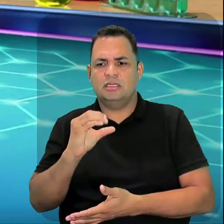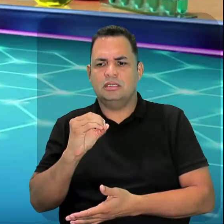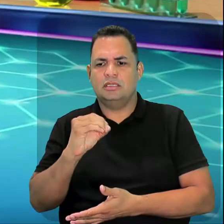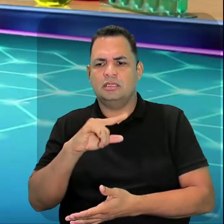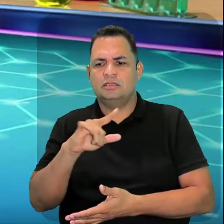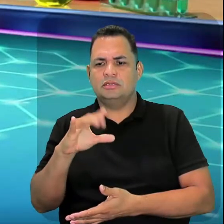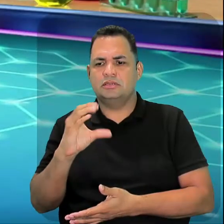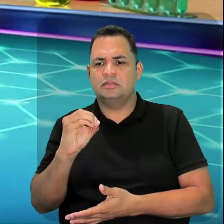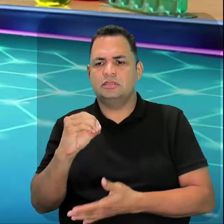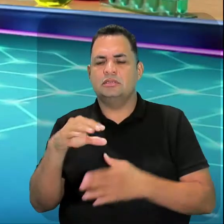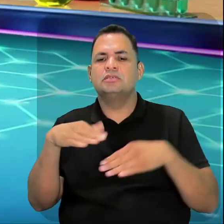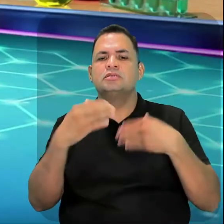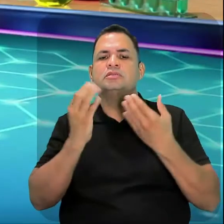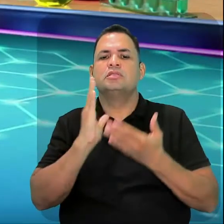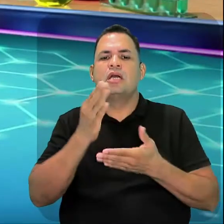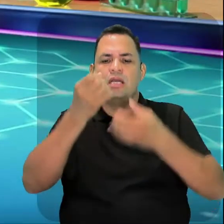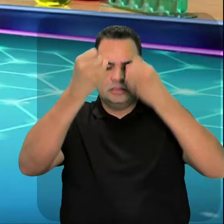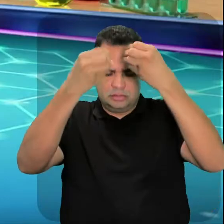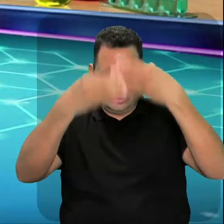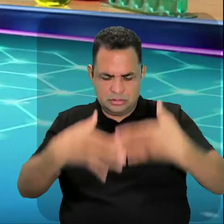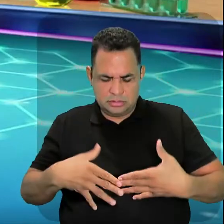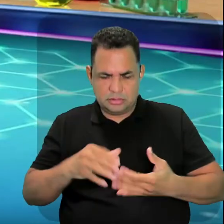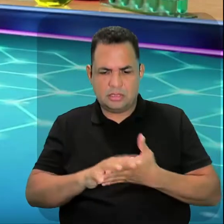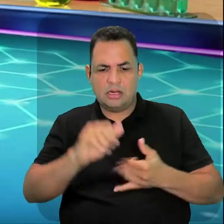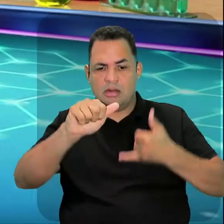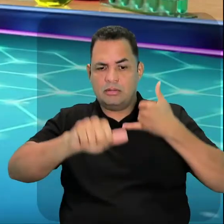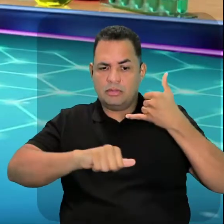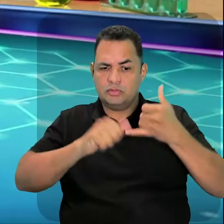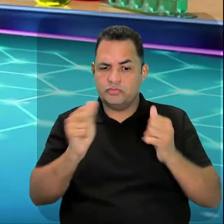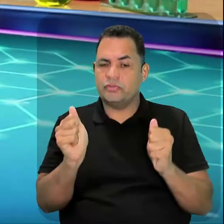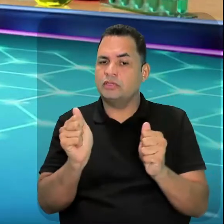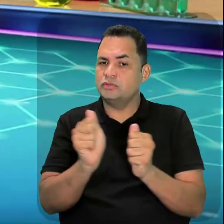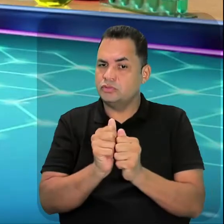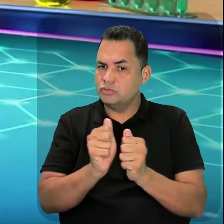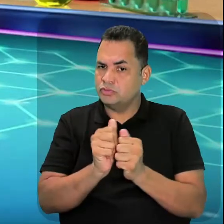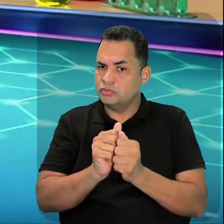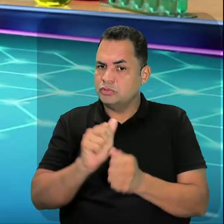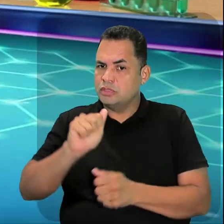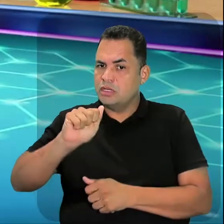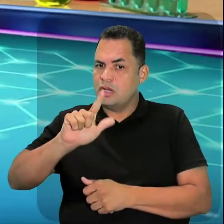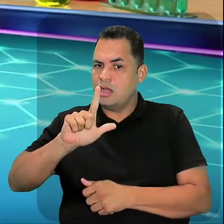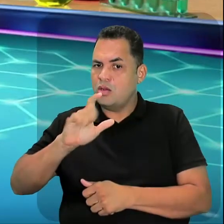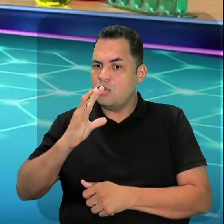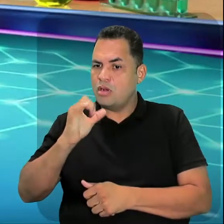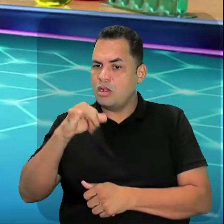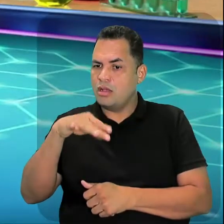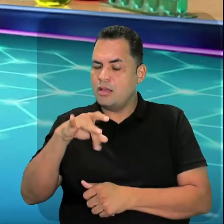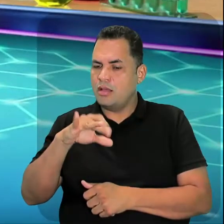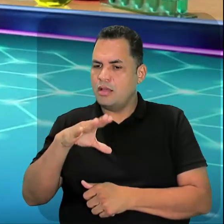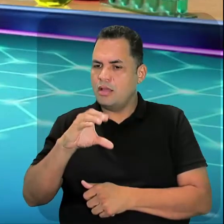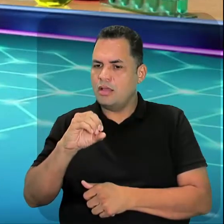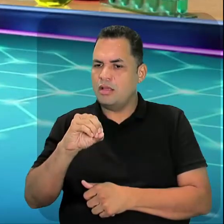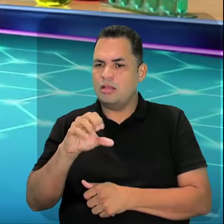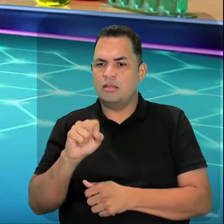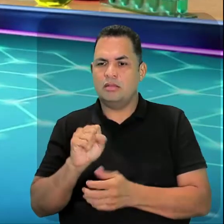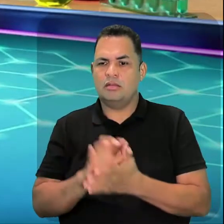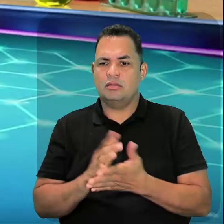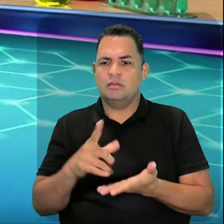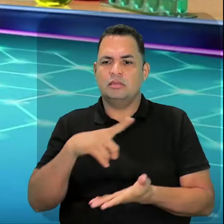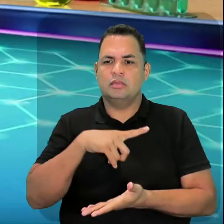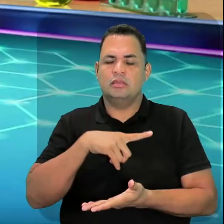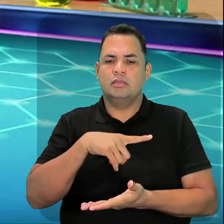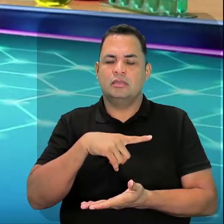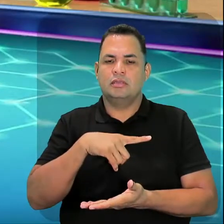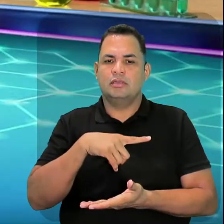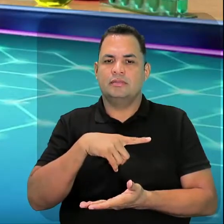Falamos lá quando a gente falou de reações com os alcanos, e aí tem as reações de